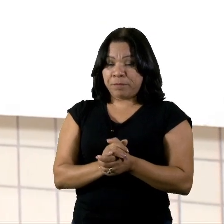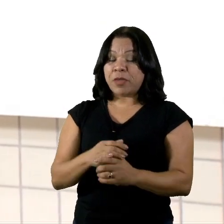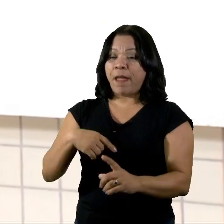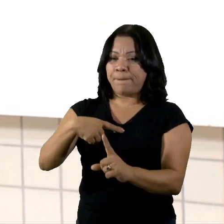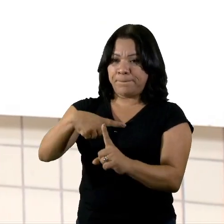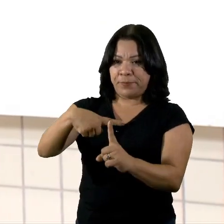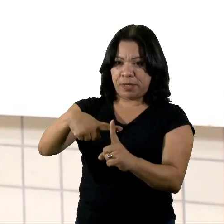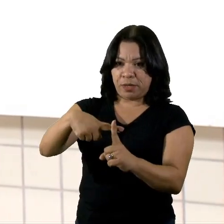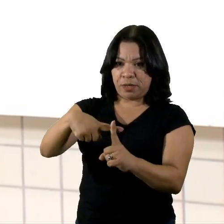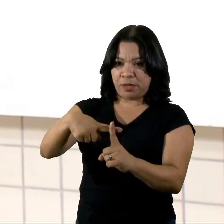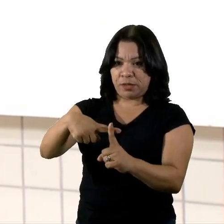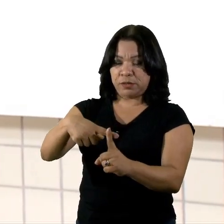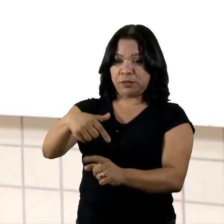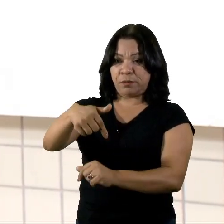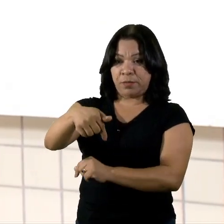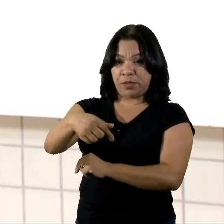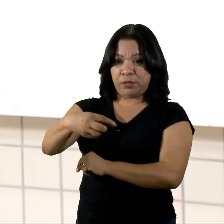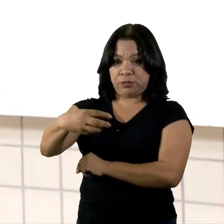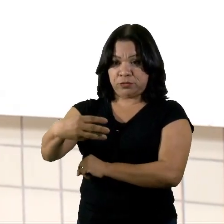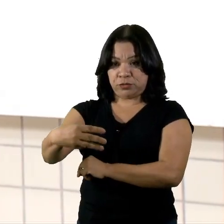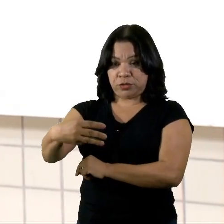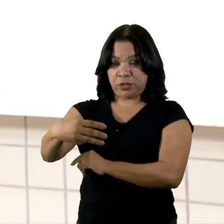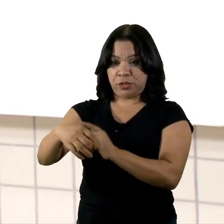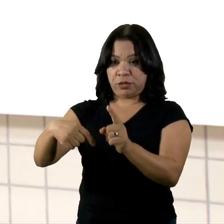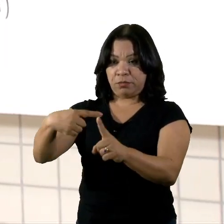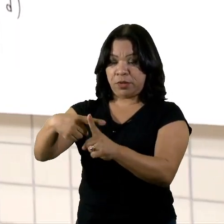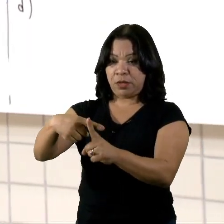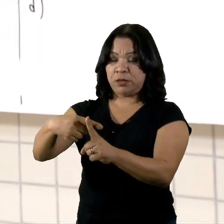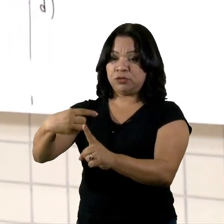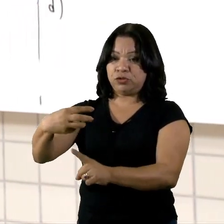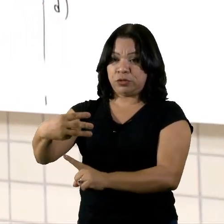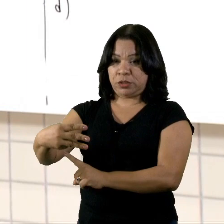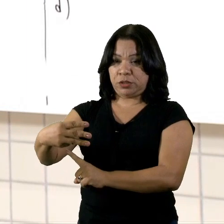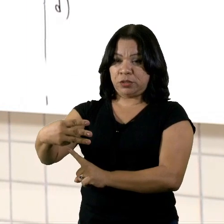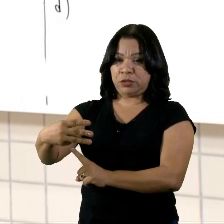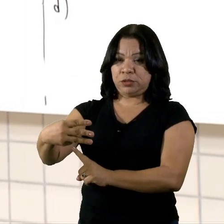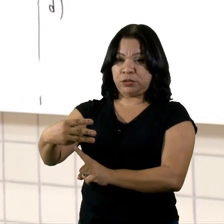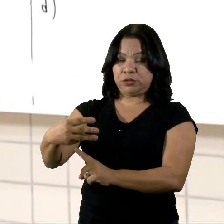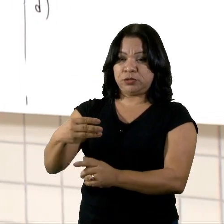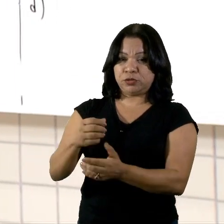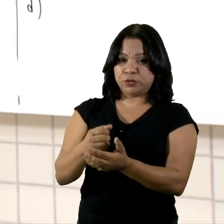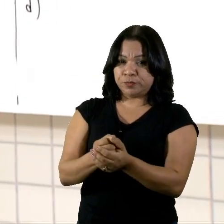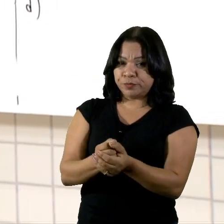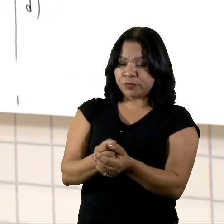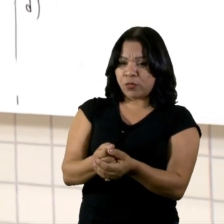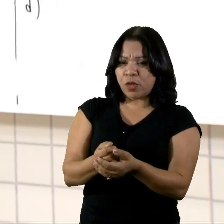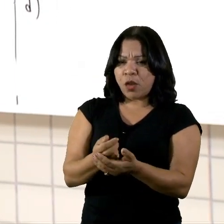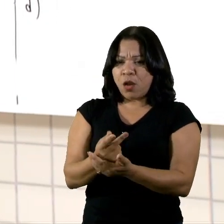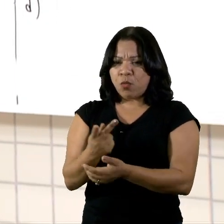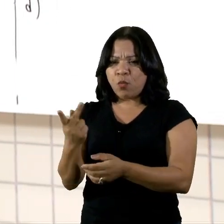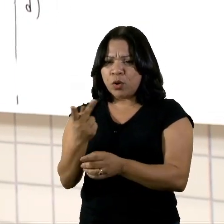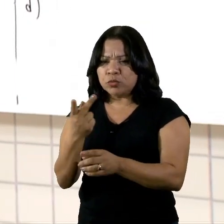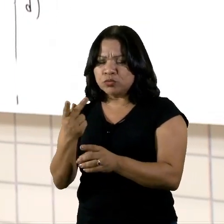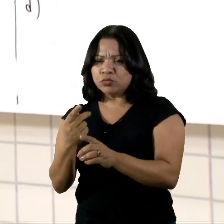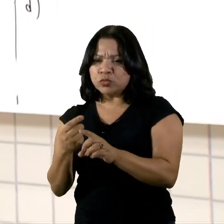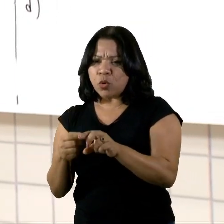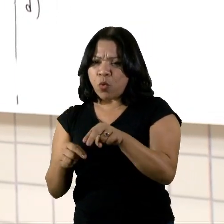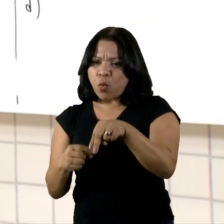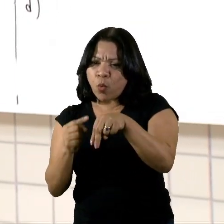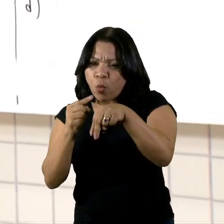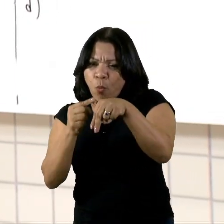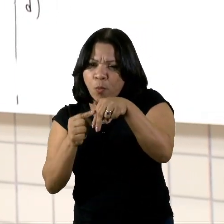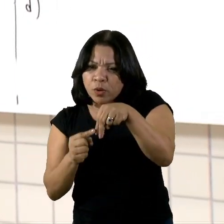mais, menos 3 mais 3, quando dois números inteiros, eles têm a mesma